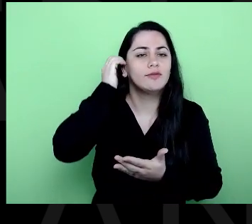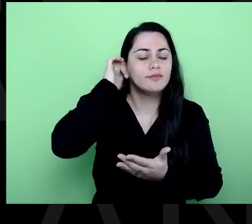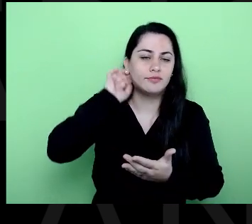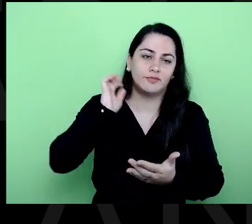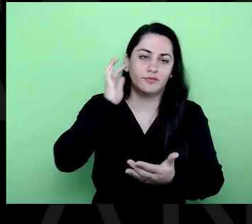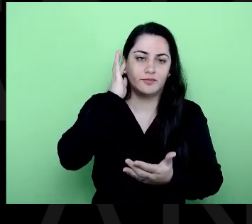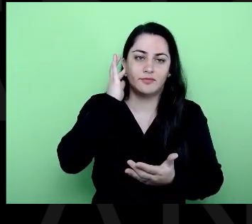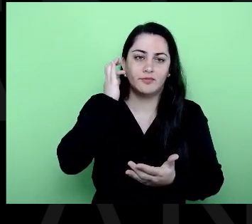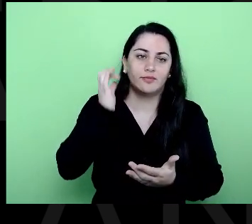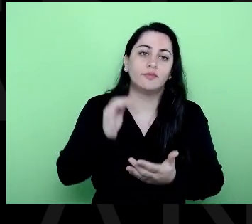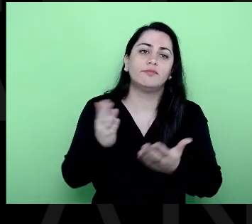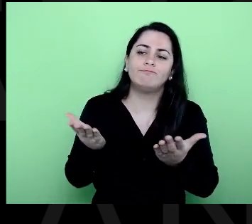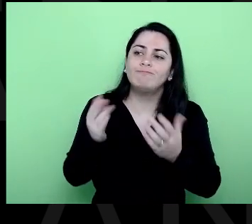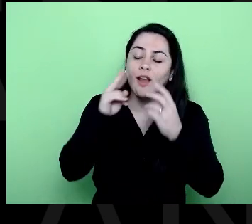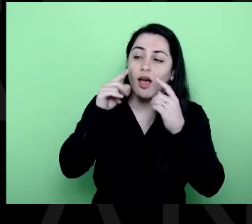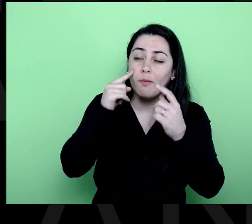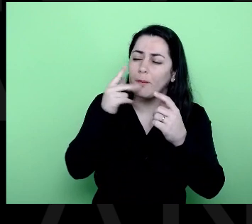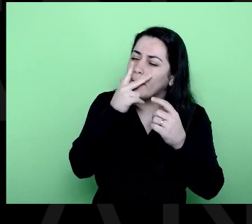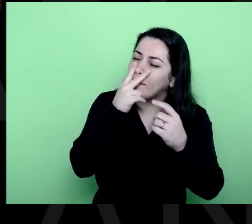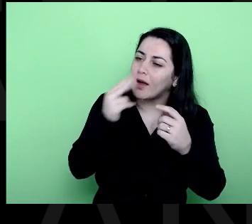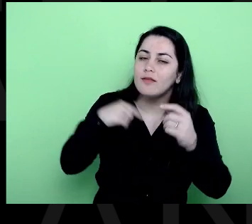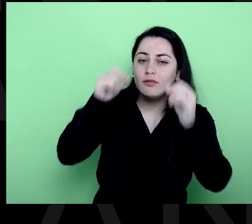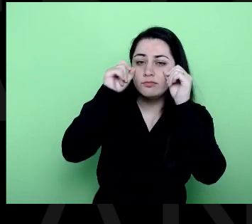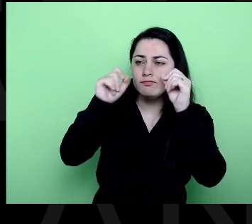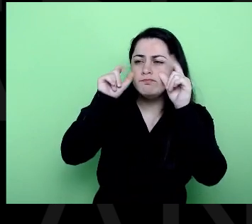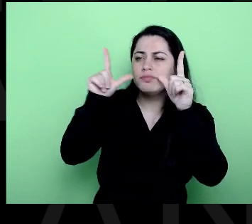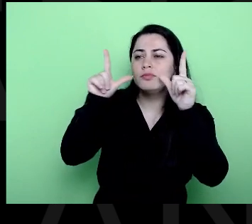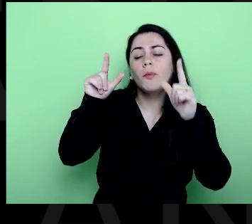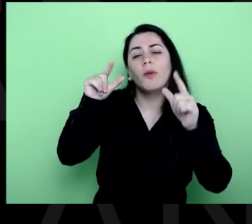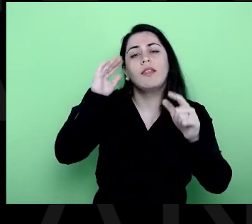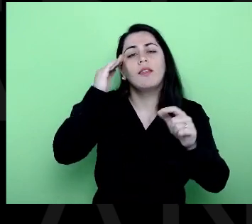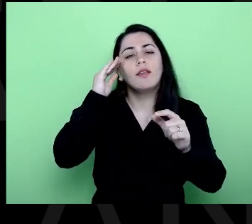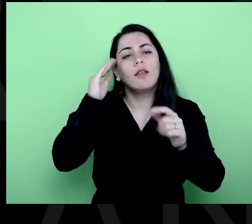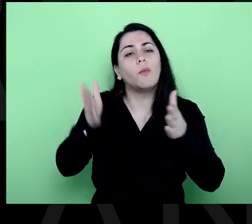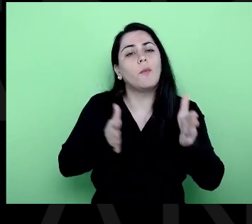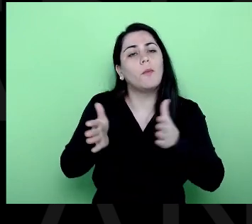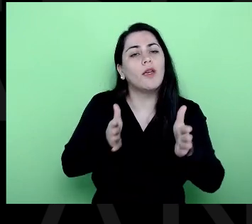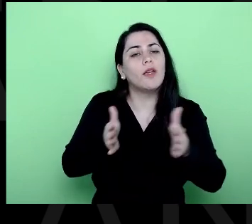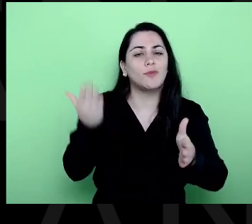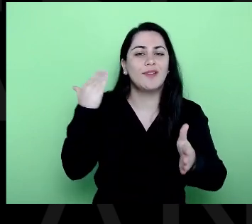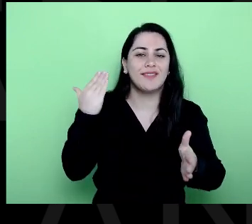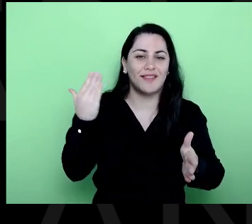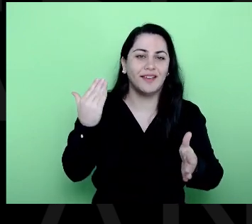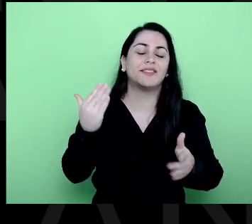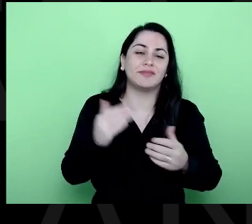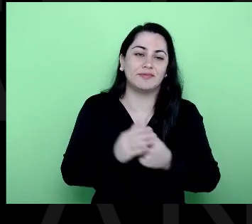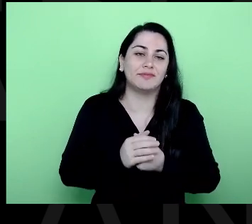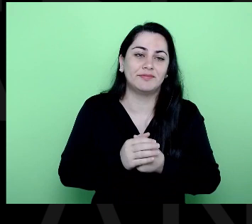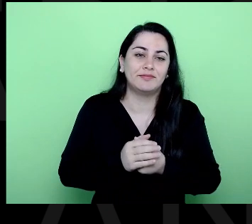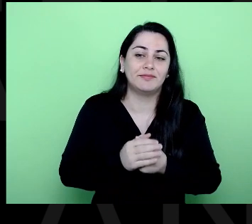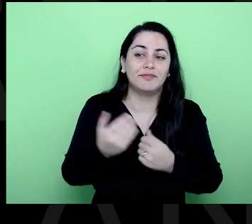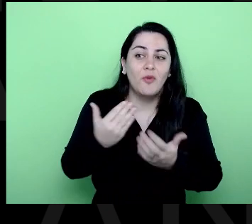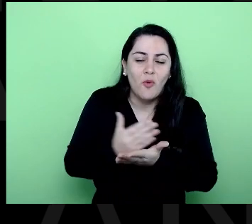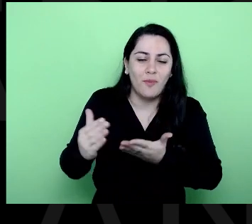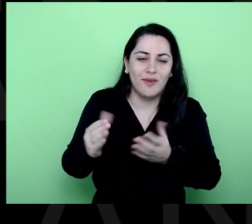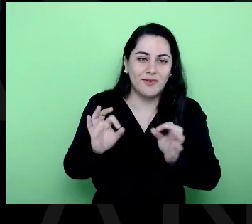ali os olhos para uma época e tal. Foi por aí a minha